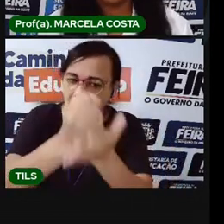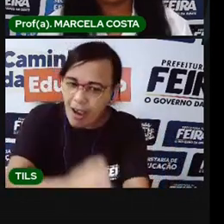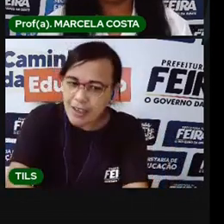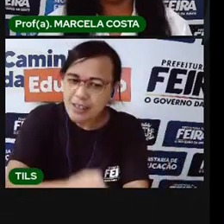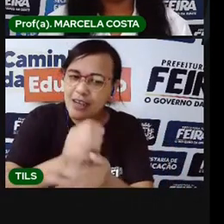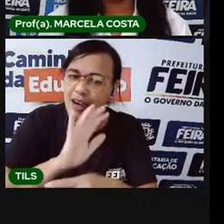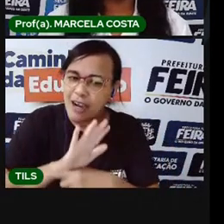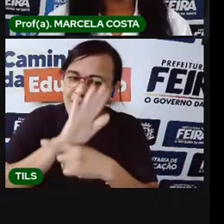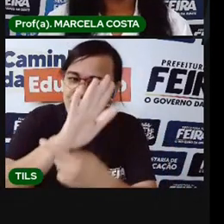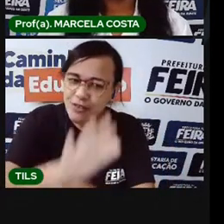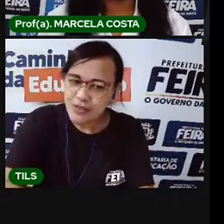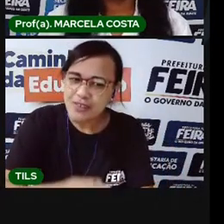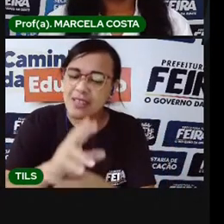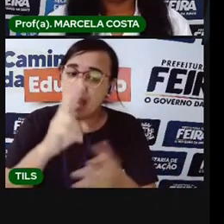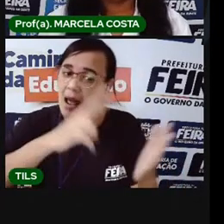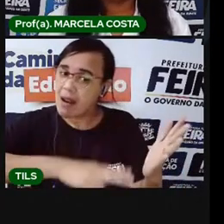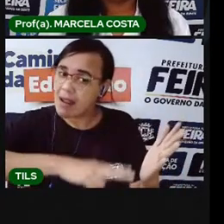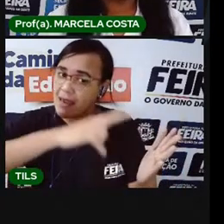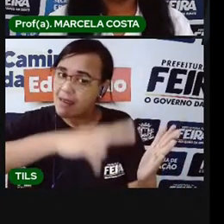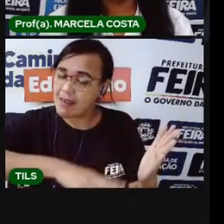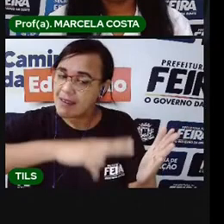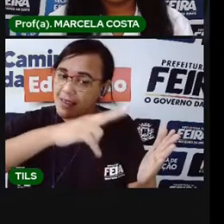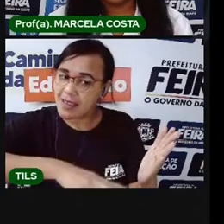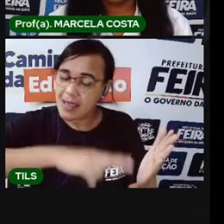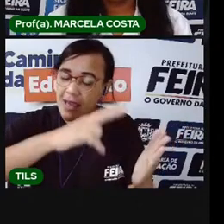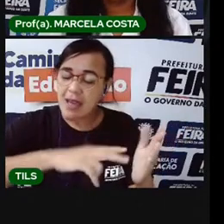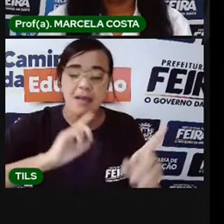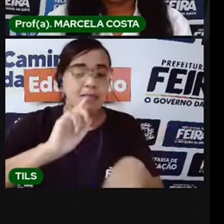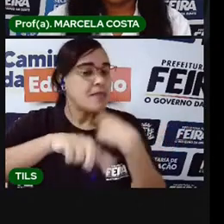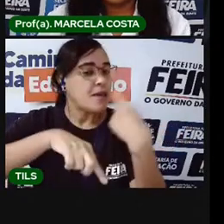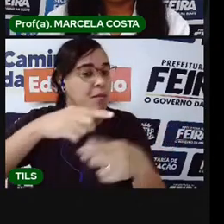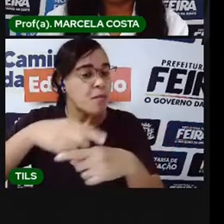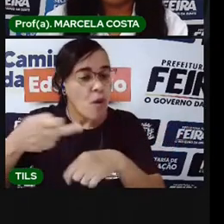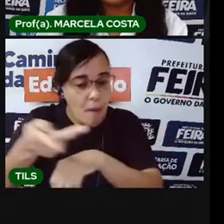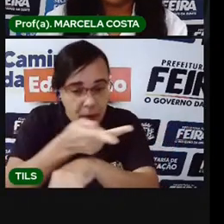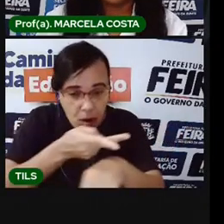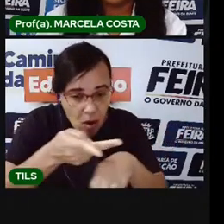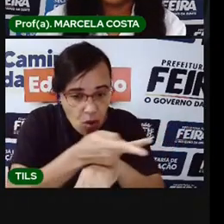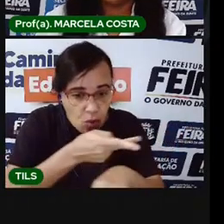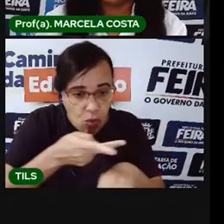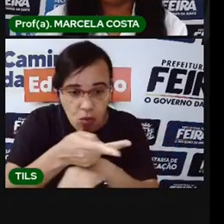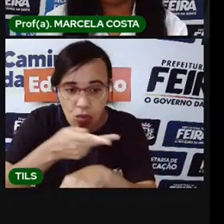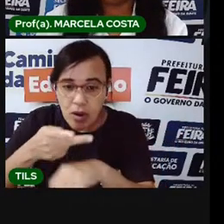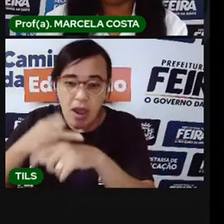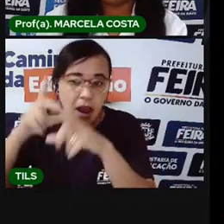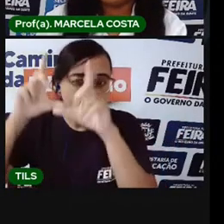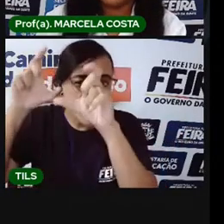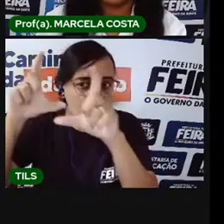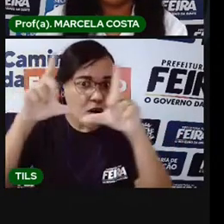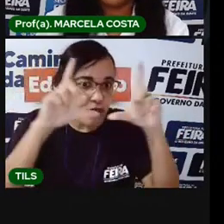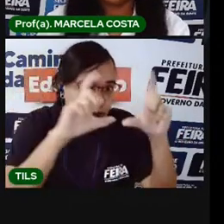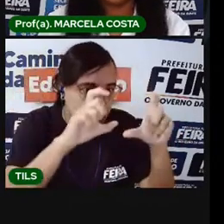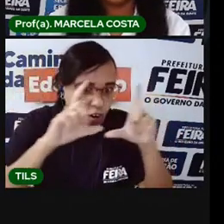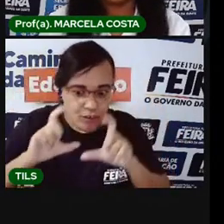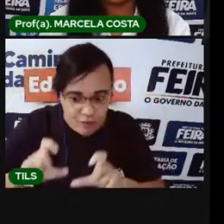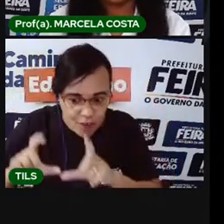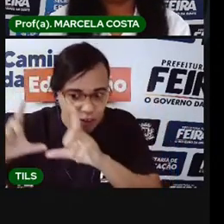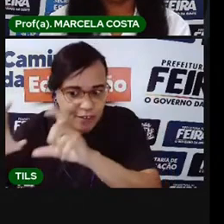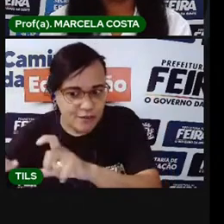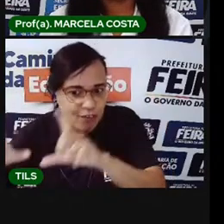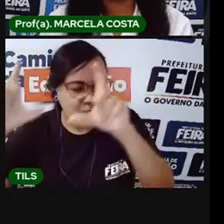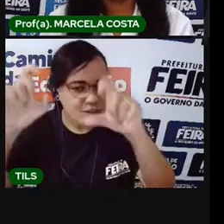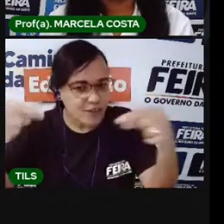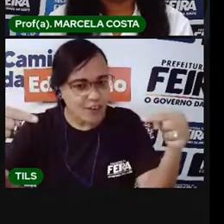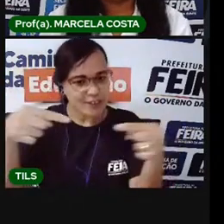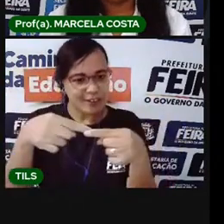leitura da música e depois procurar as imagens que estão aí na parte de baixo da sua